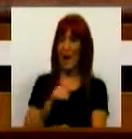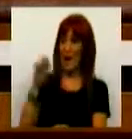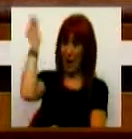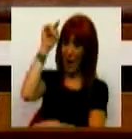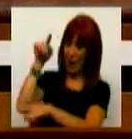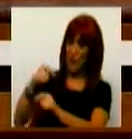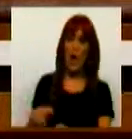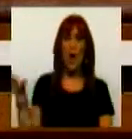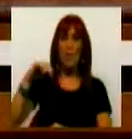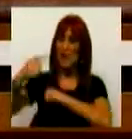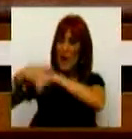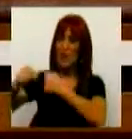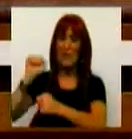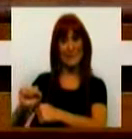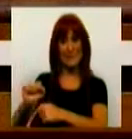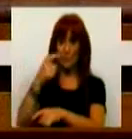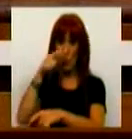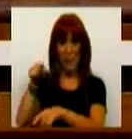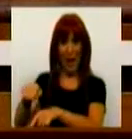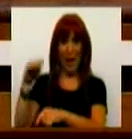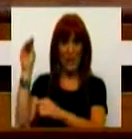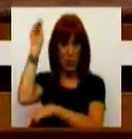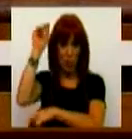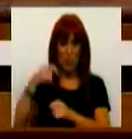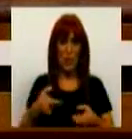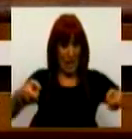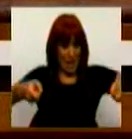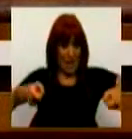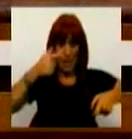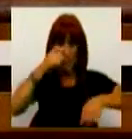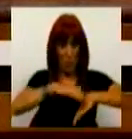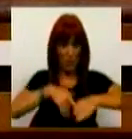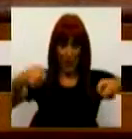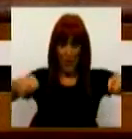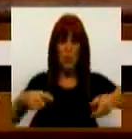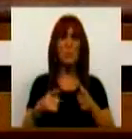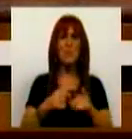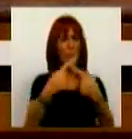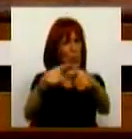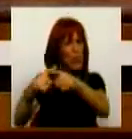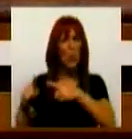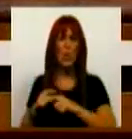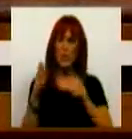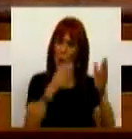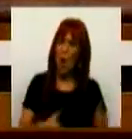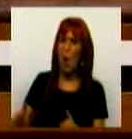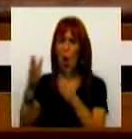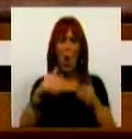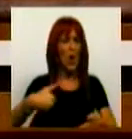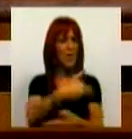e para as novas gerações de gonçalenses. Os cesteiros precisam de diversificar a produção e a